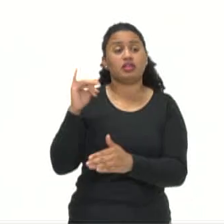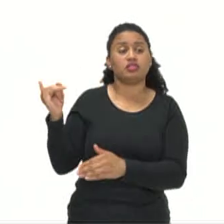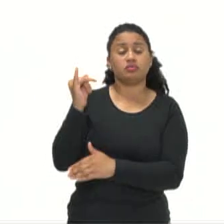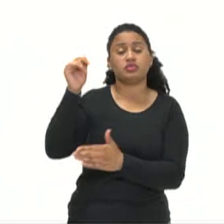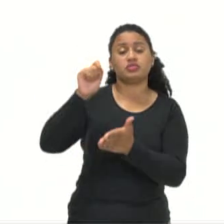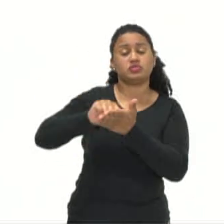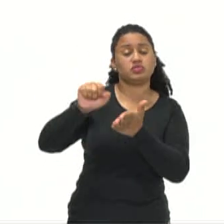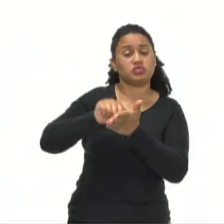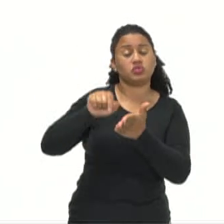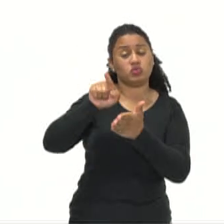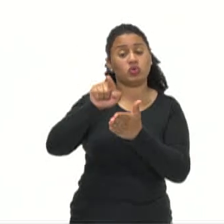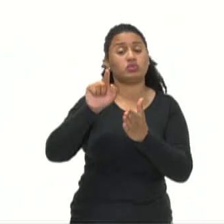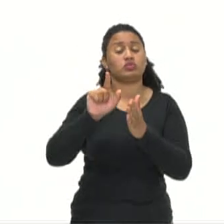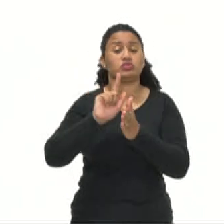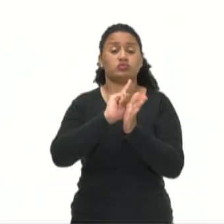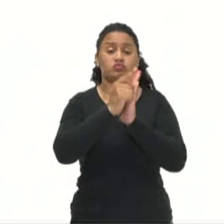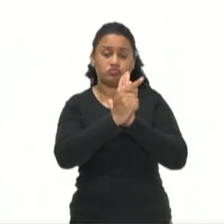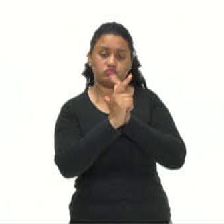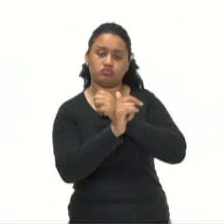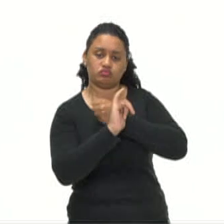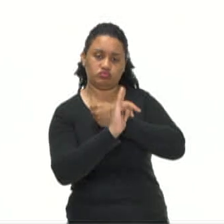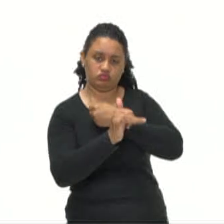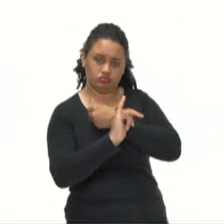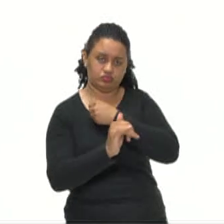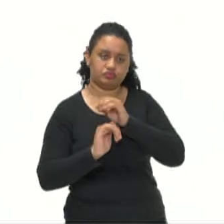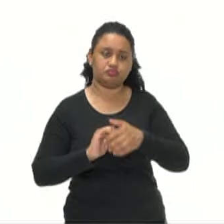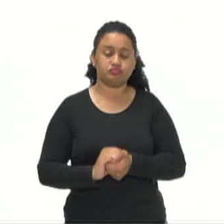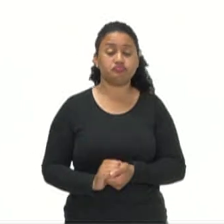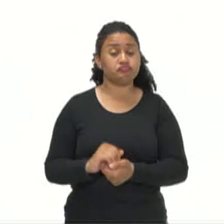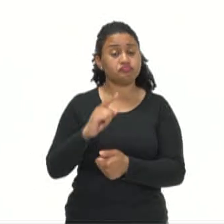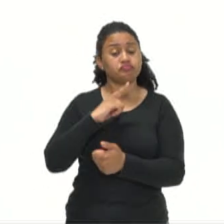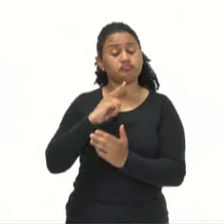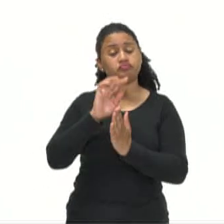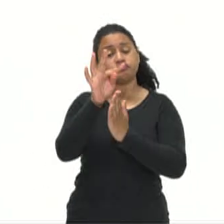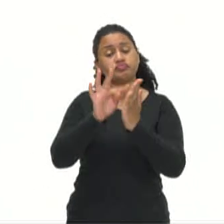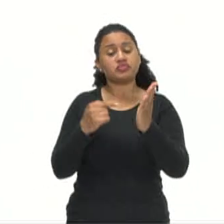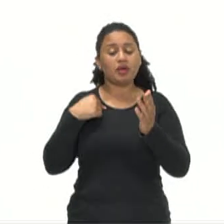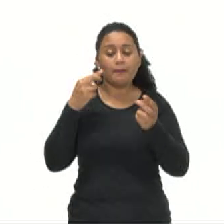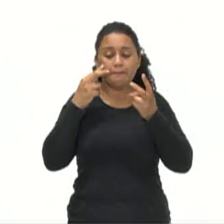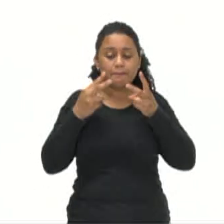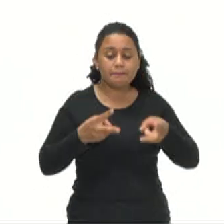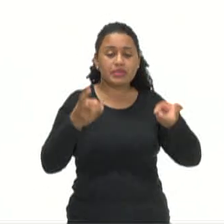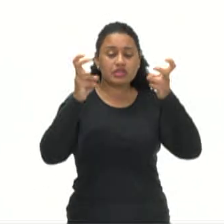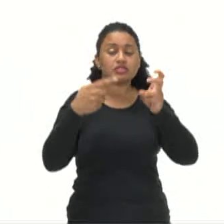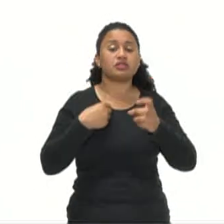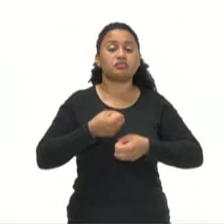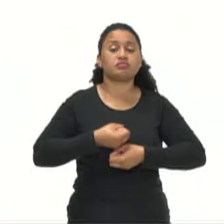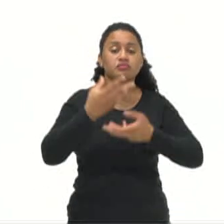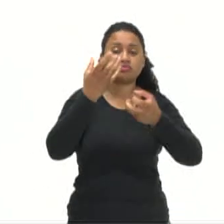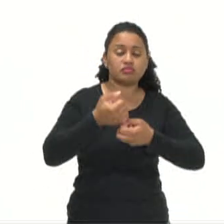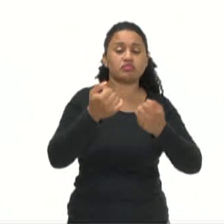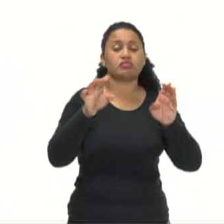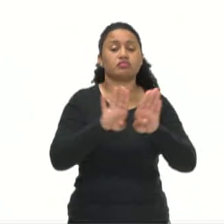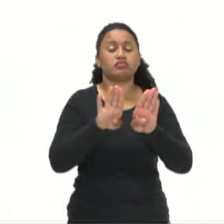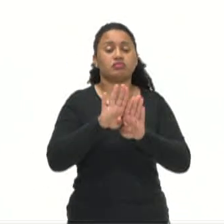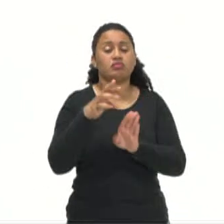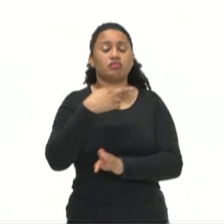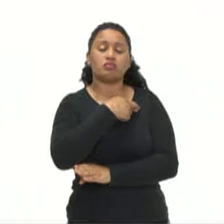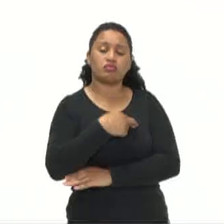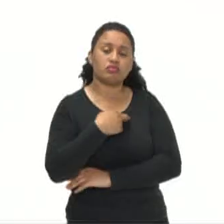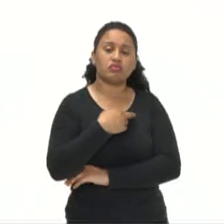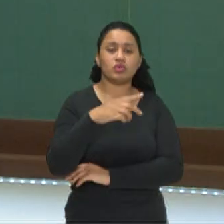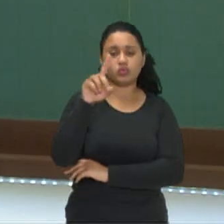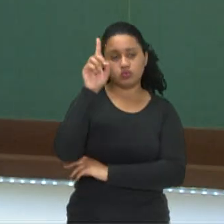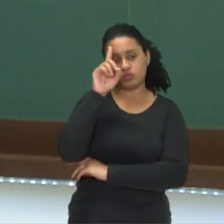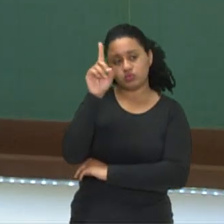gênero crônica. Braga trouxe para seus textos uma visão poética e romântica do